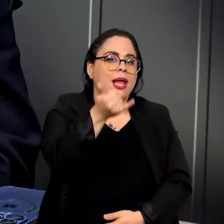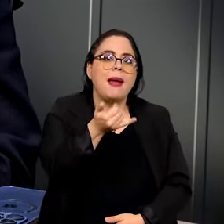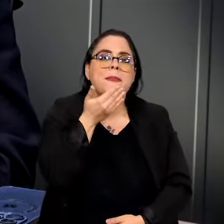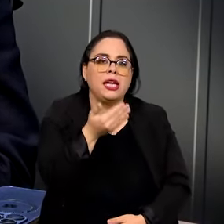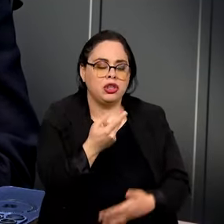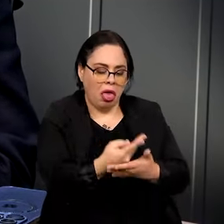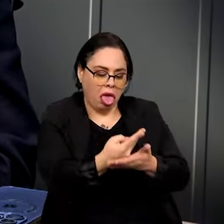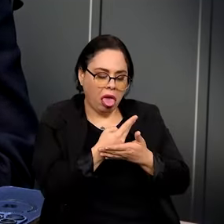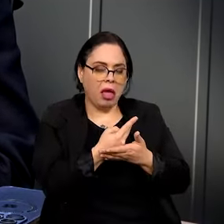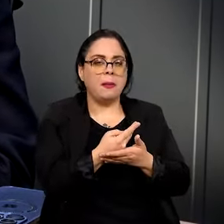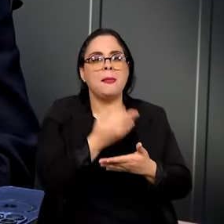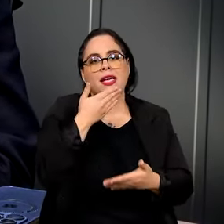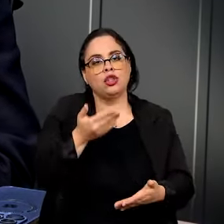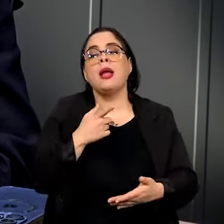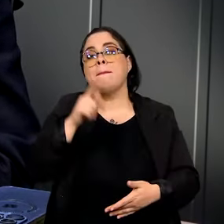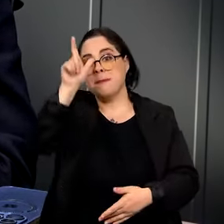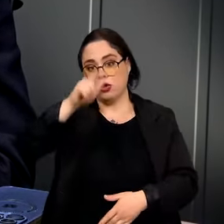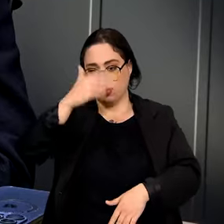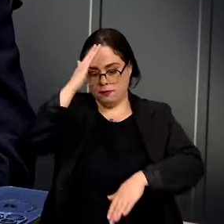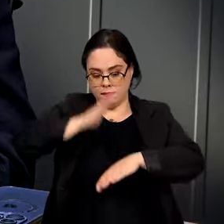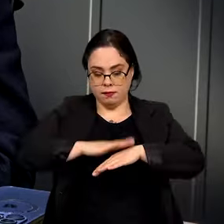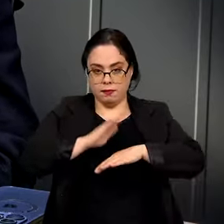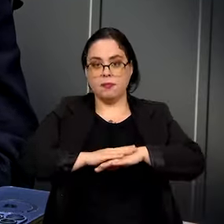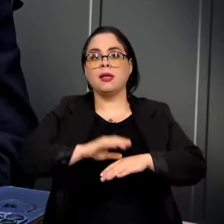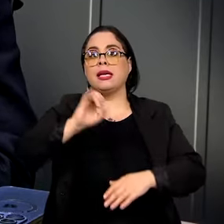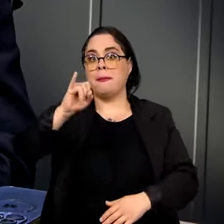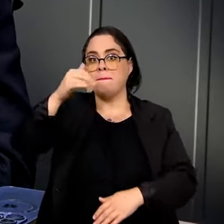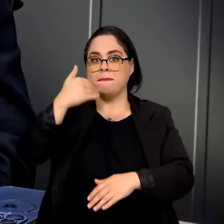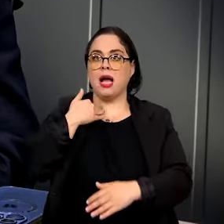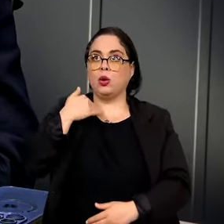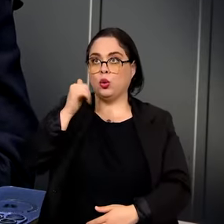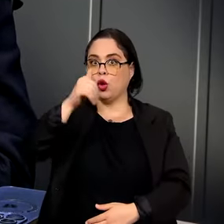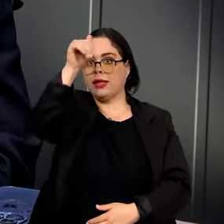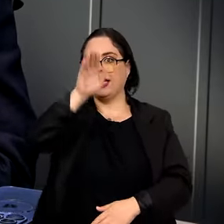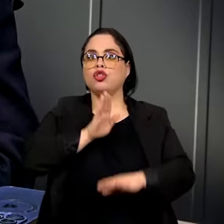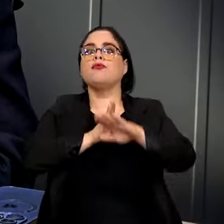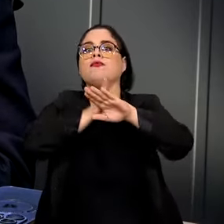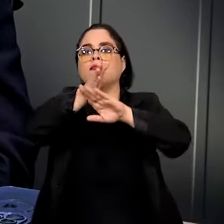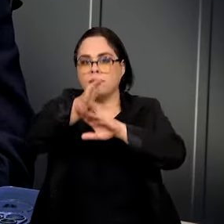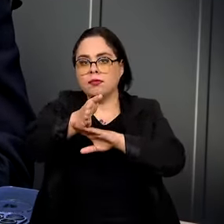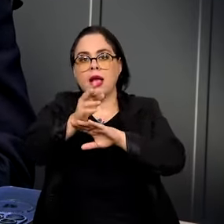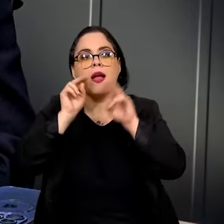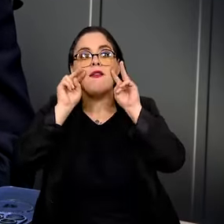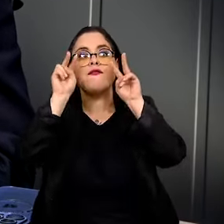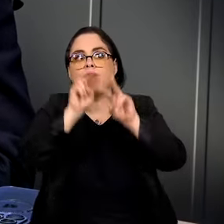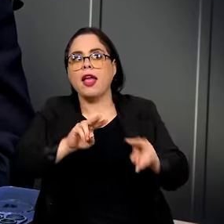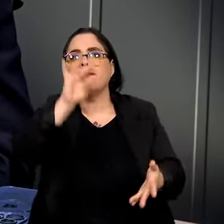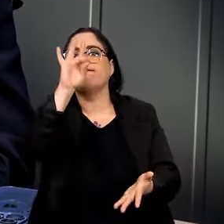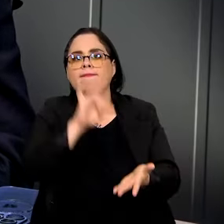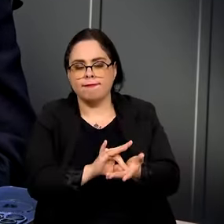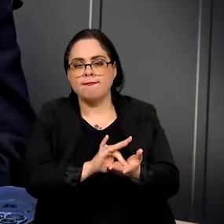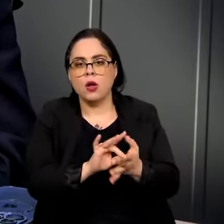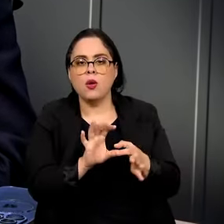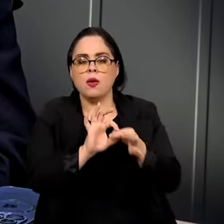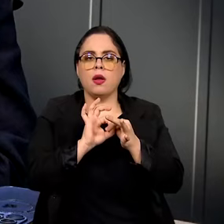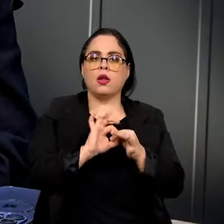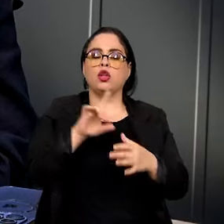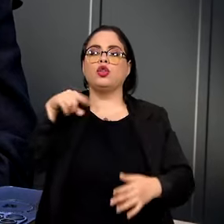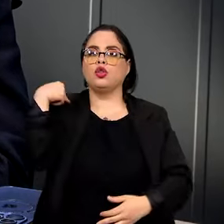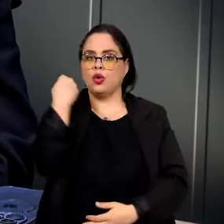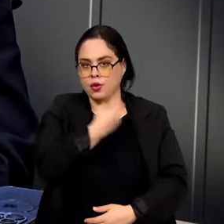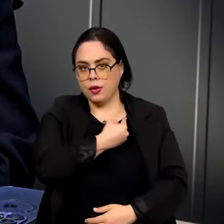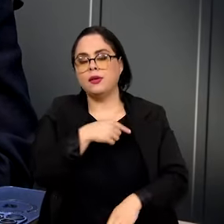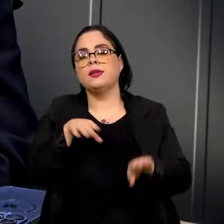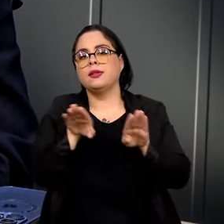à procura eh das instituições financeir no caso primeiro aí o Banco do Nordeste ele vai ver que é uma realidade né